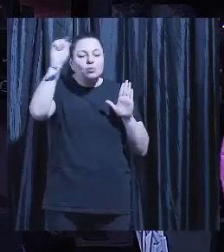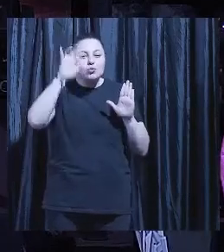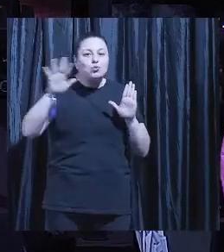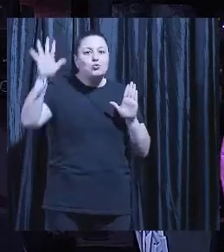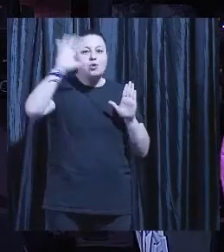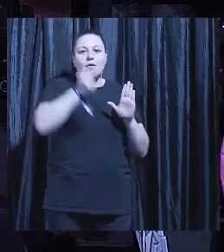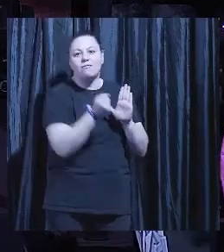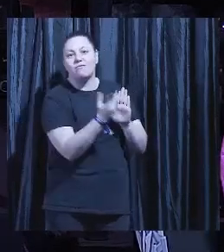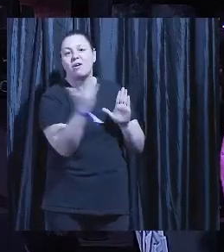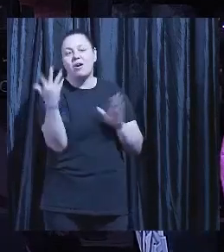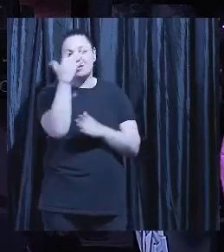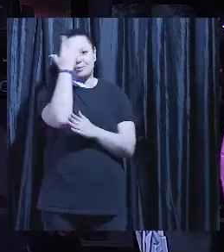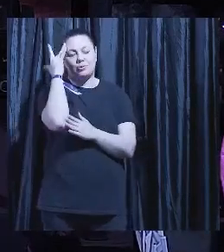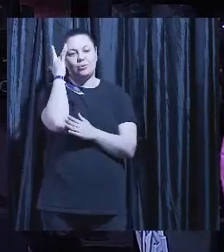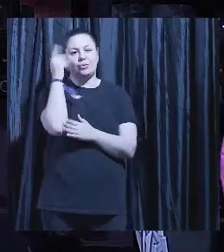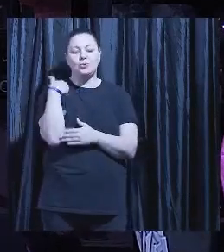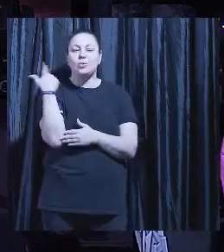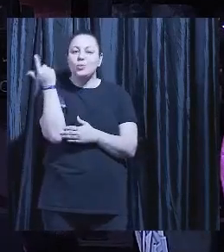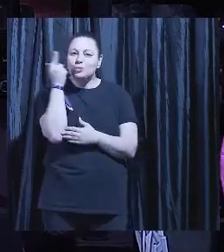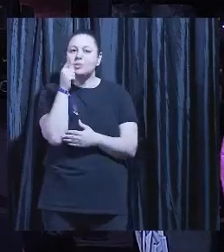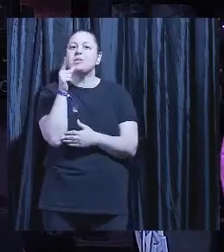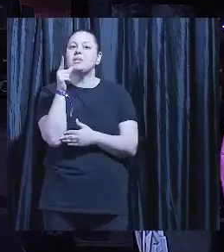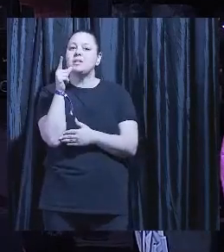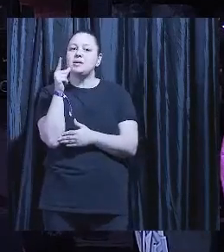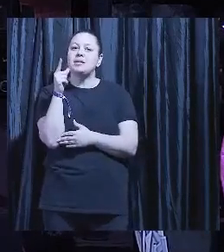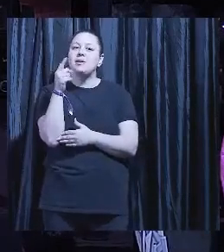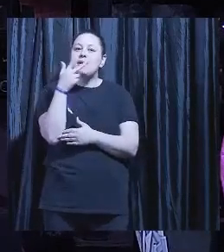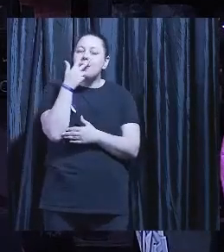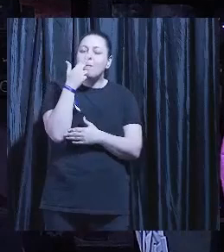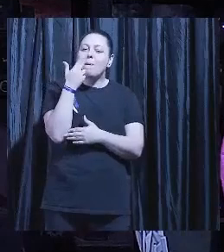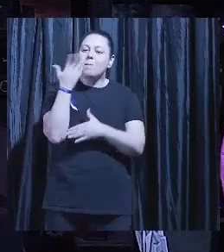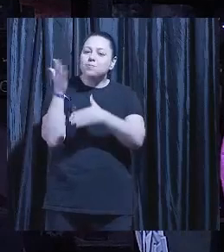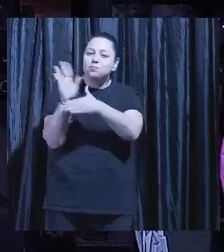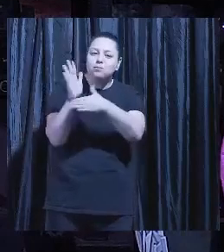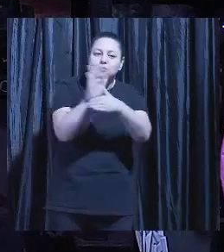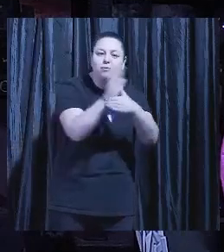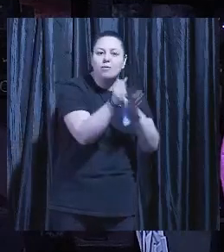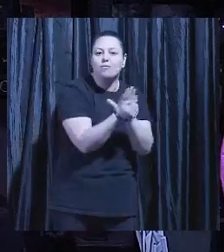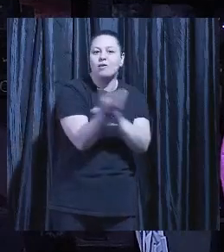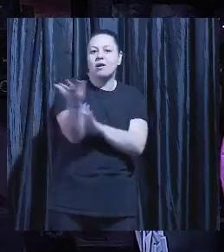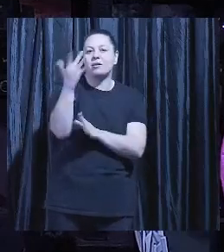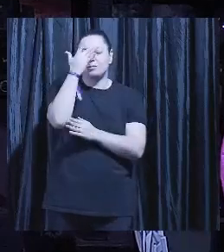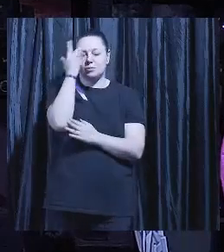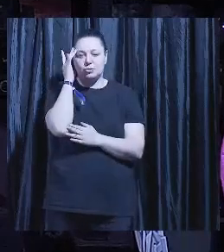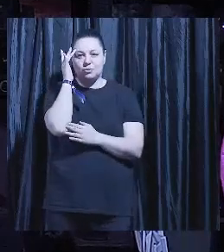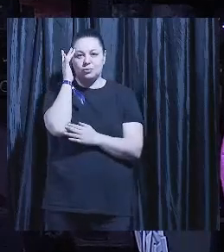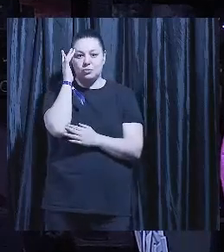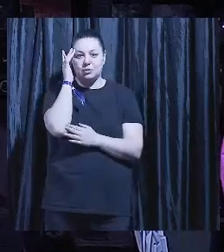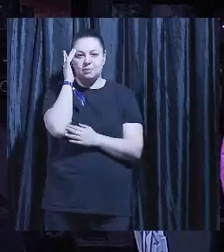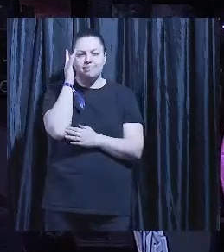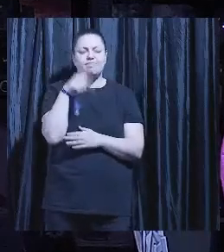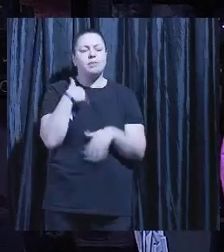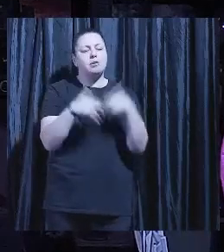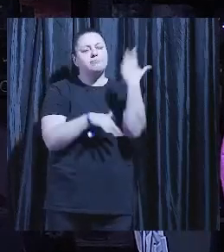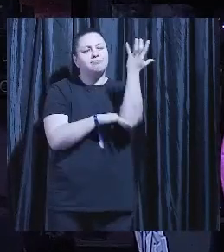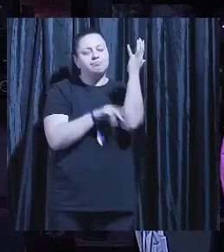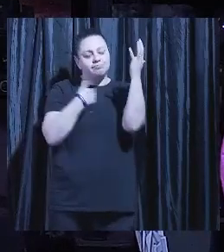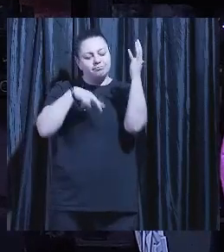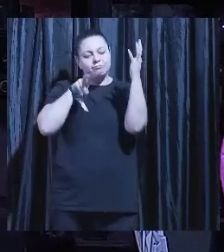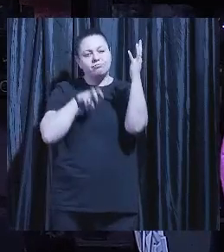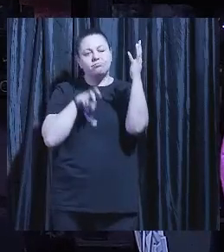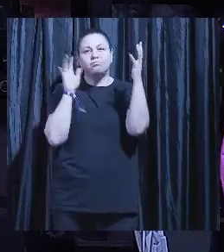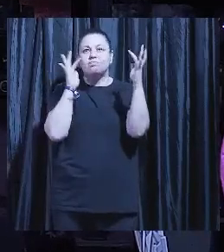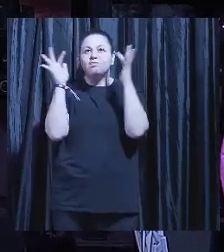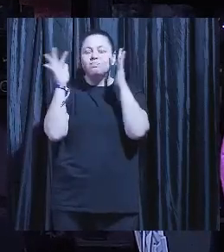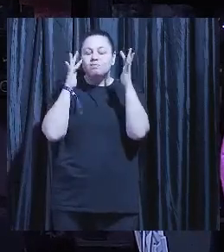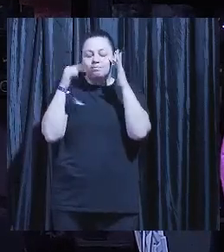conseguir tocar a mente e o coração de várias pessoas. E ali embaixo daquela árvore, eu perguntei